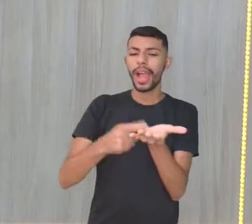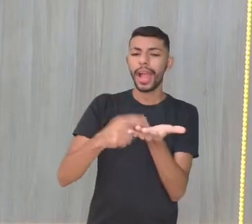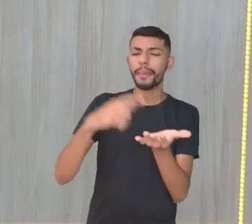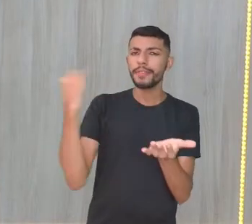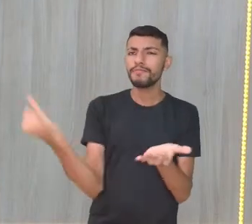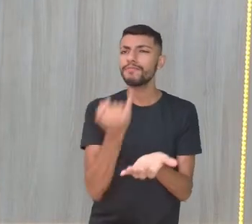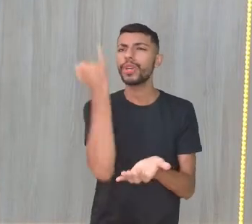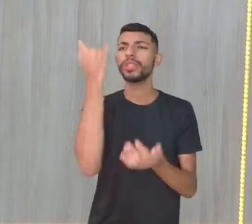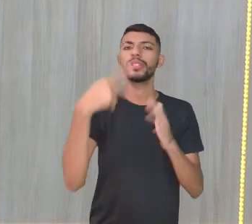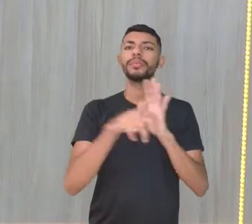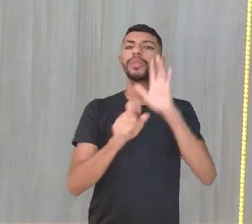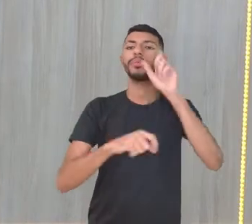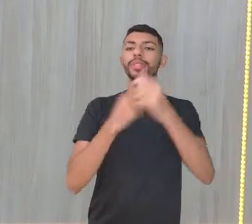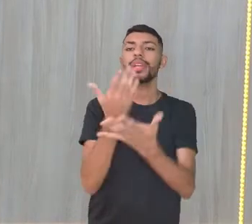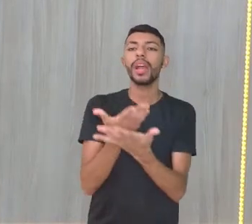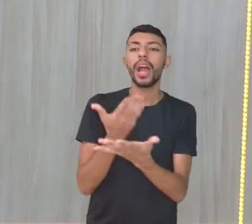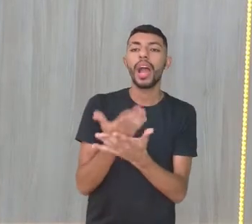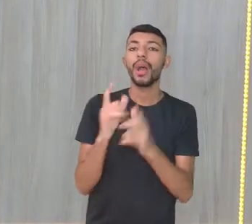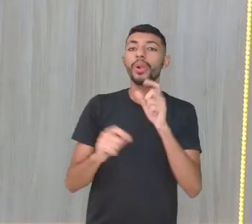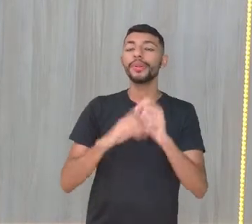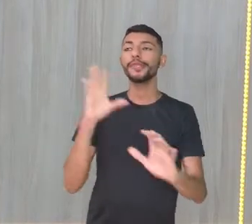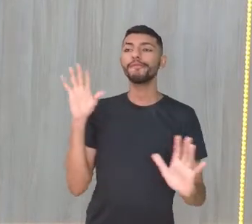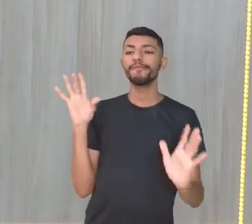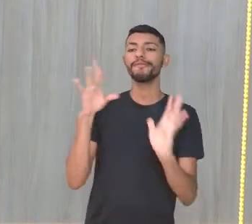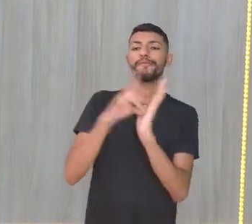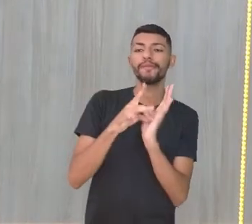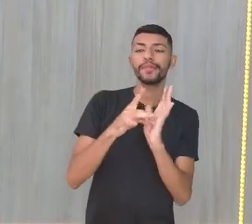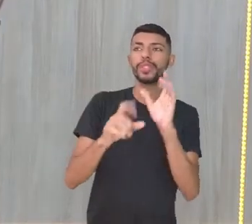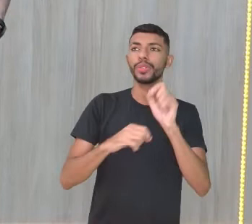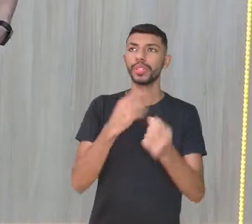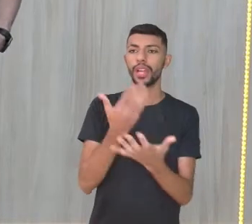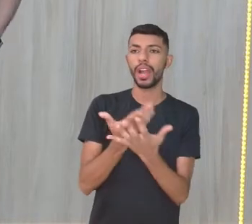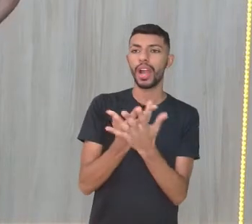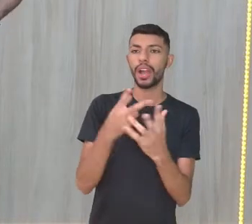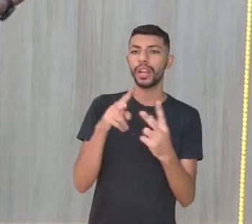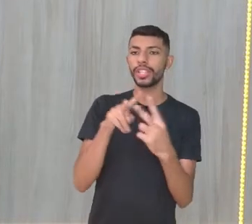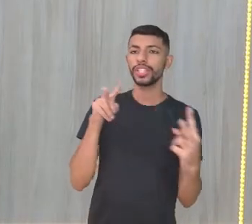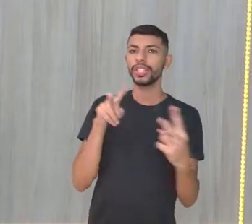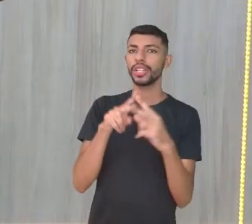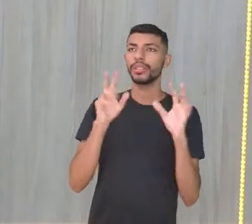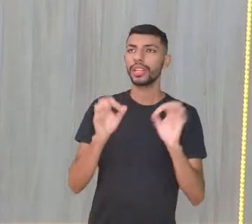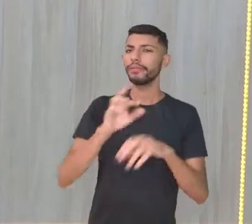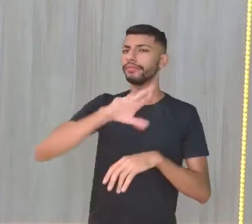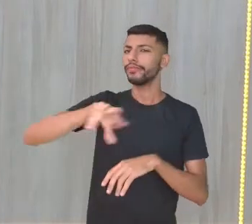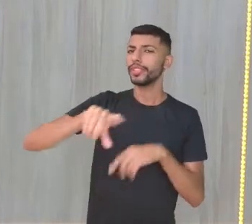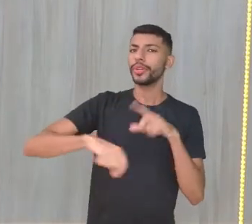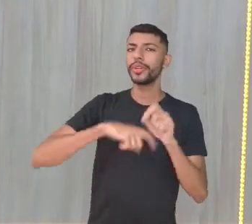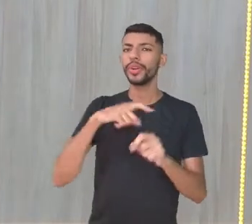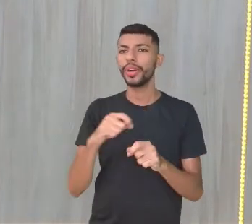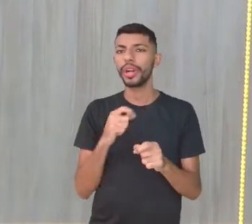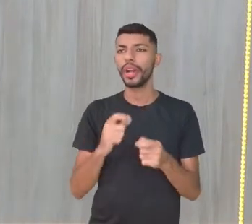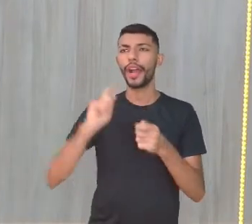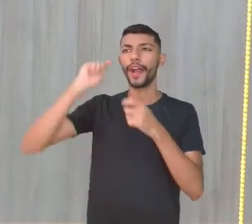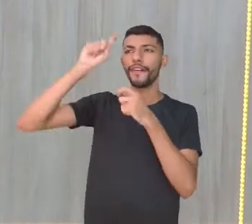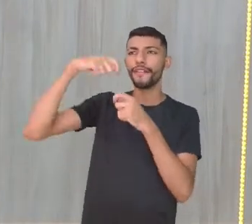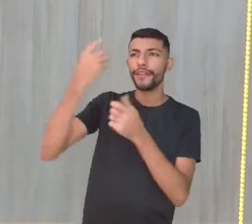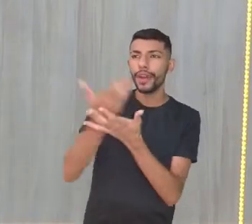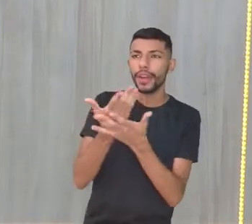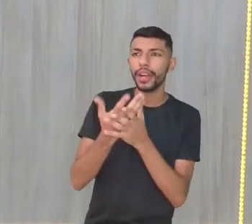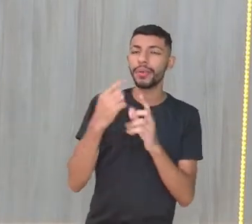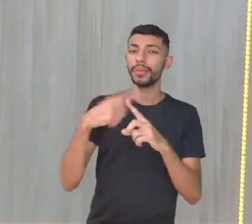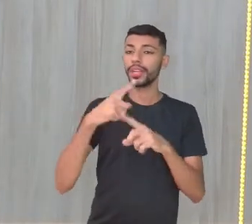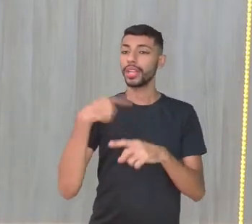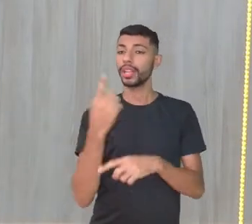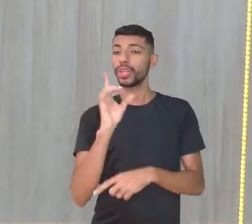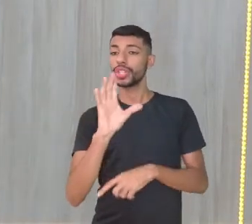para que essa aula seja realmente uma aula digital e não uma videoaula. Na videoaula a gente só faz assistir,